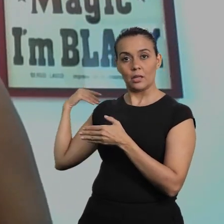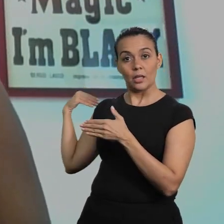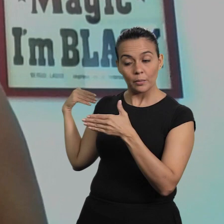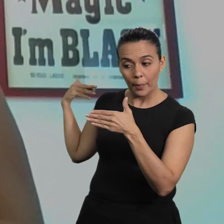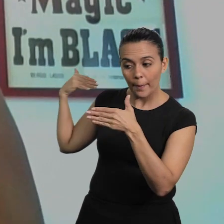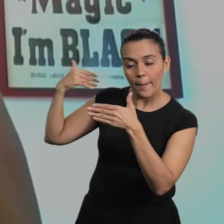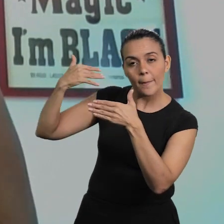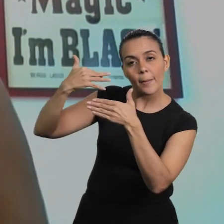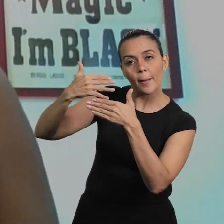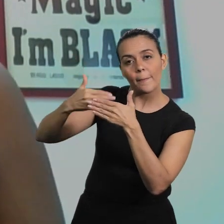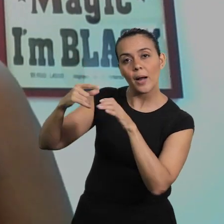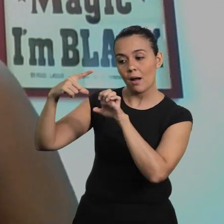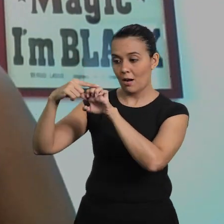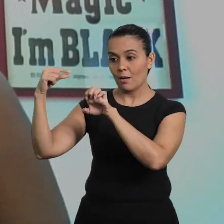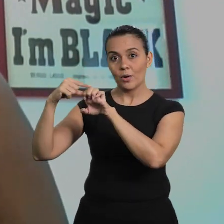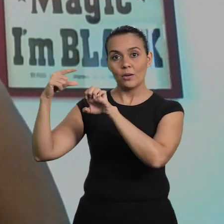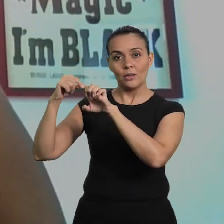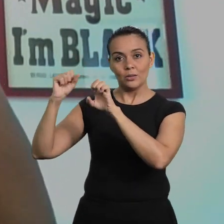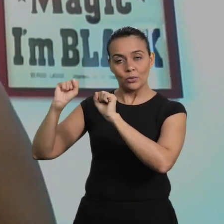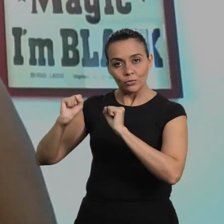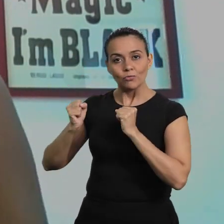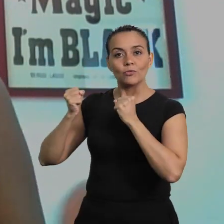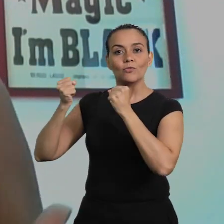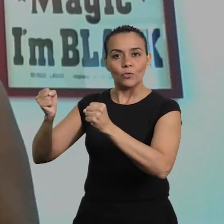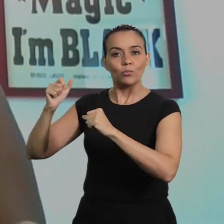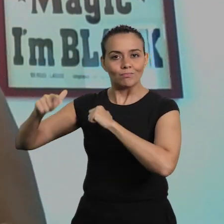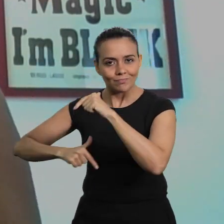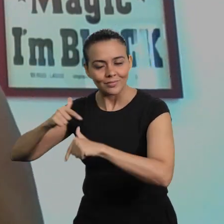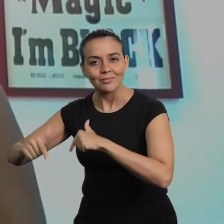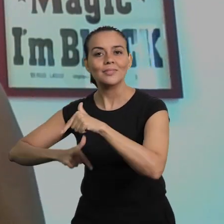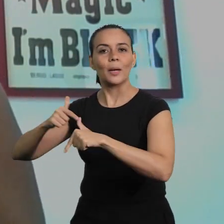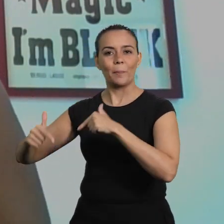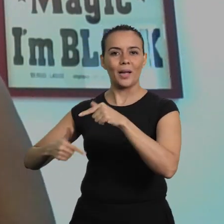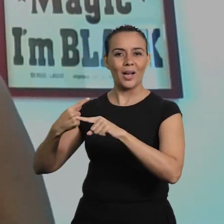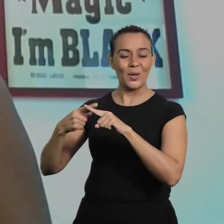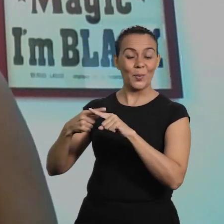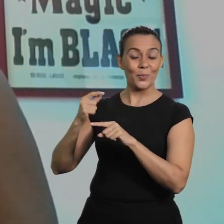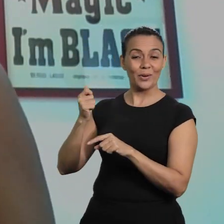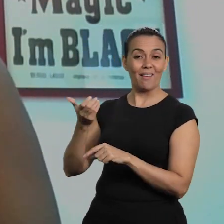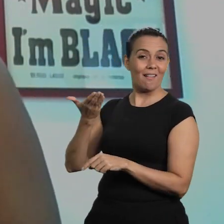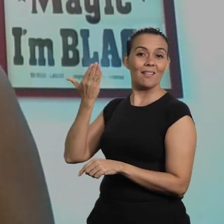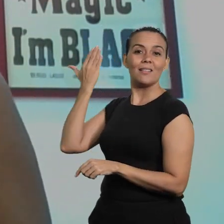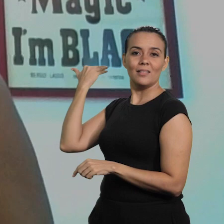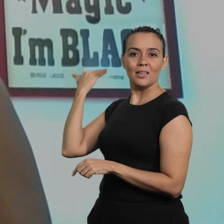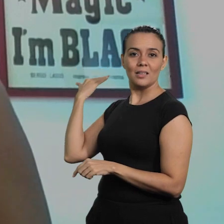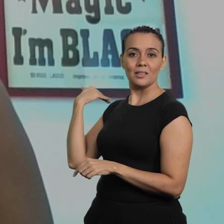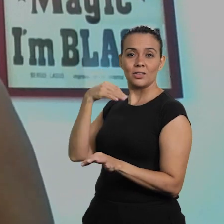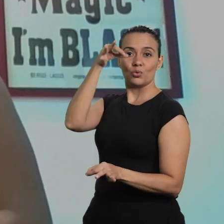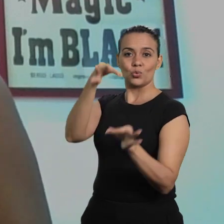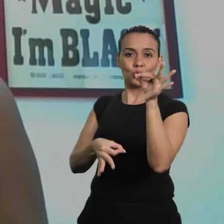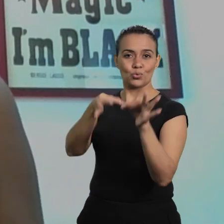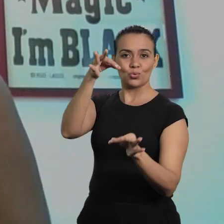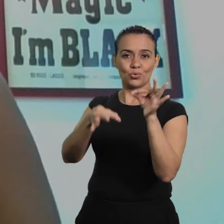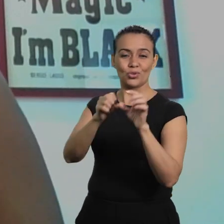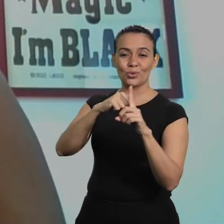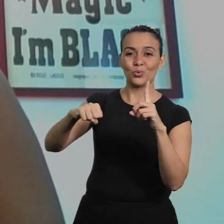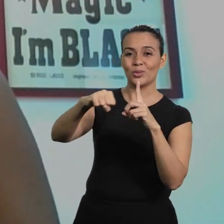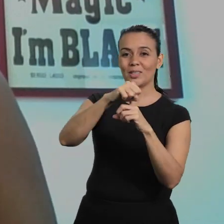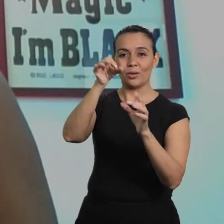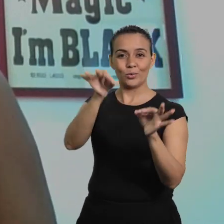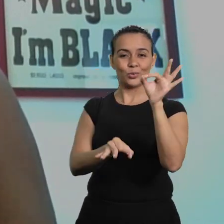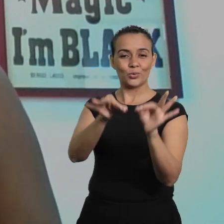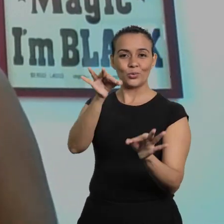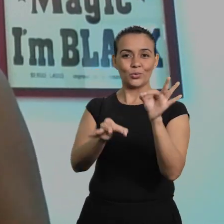do empreendedorismo, que quando teve o processo da abolição, não teve nenhum tipo de reparação de justiça, né, justiça social,